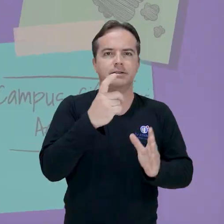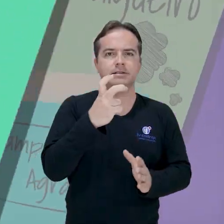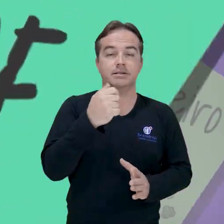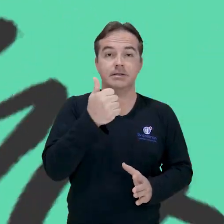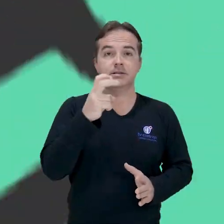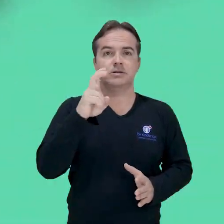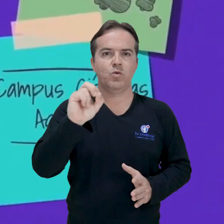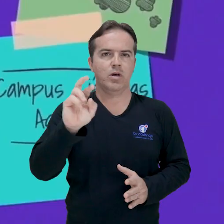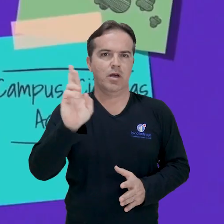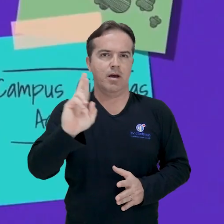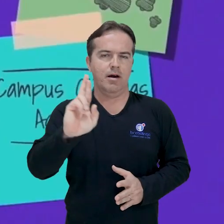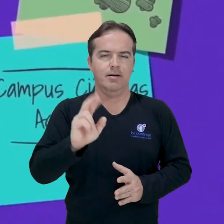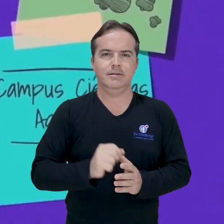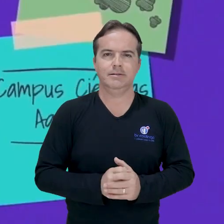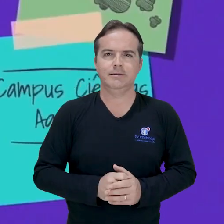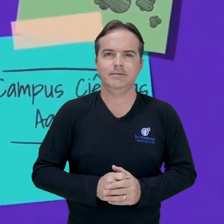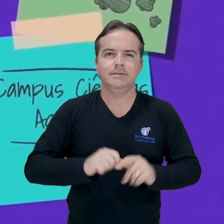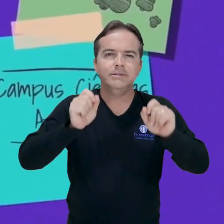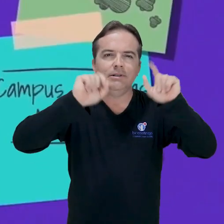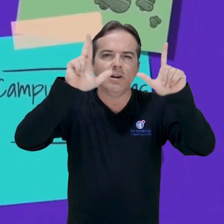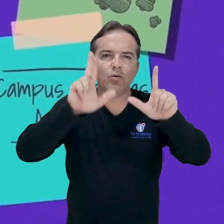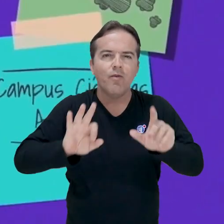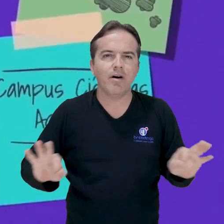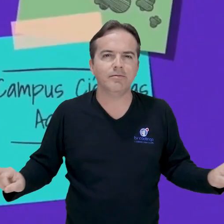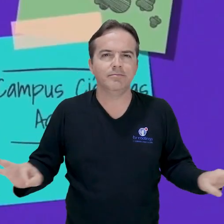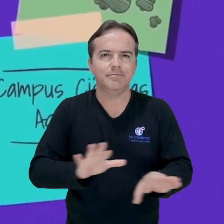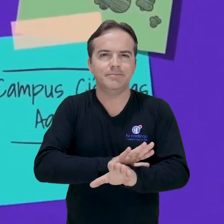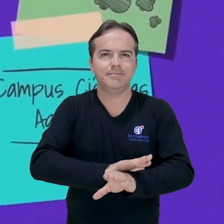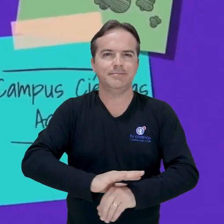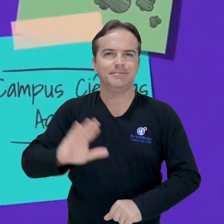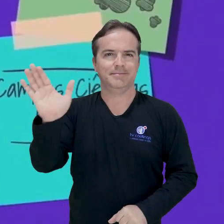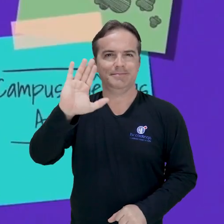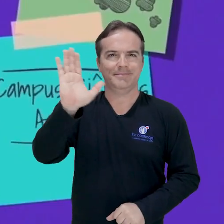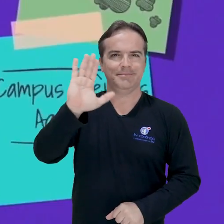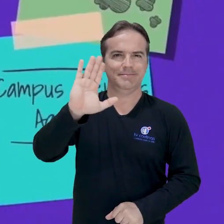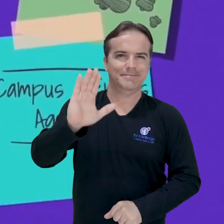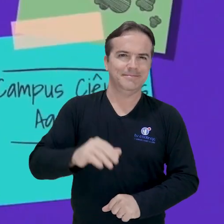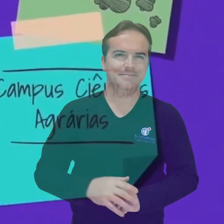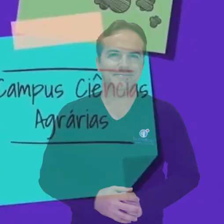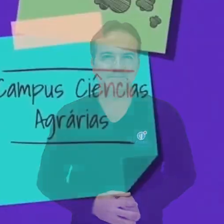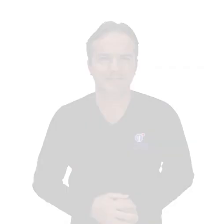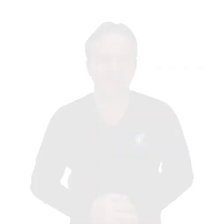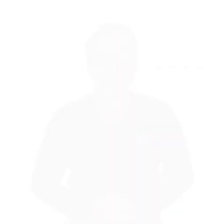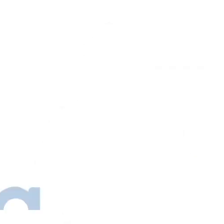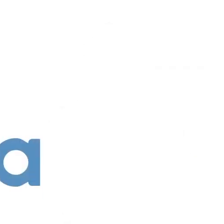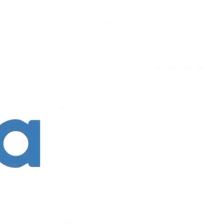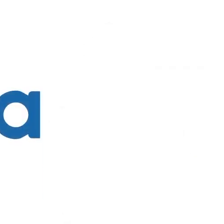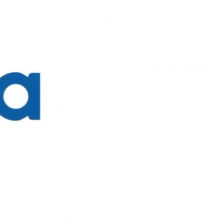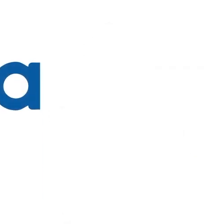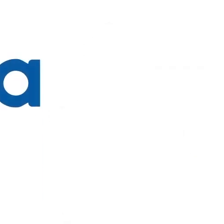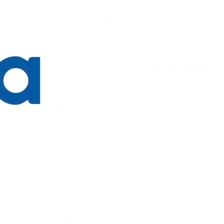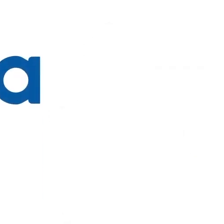150 o se Lia univasf fica por aqui até a próxima